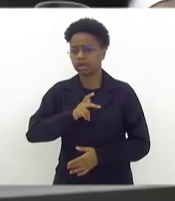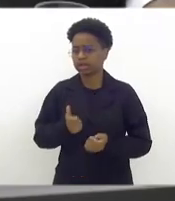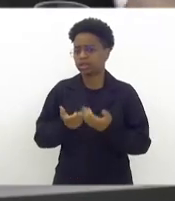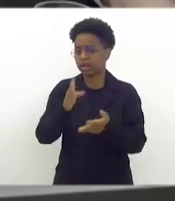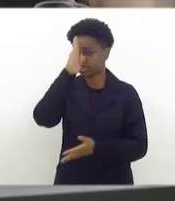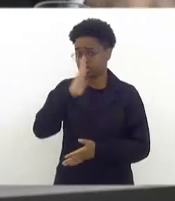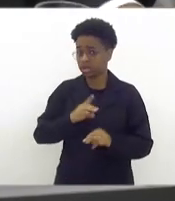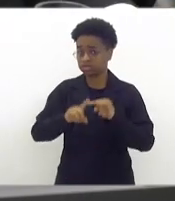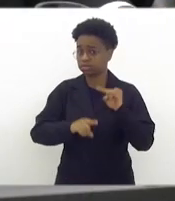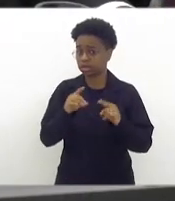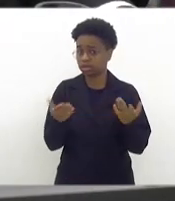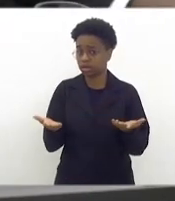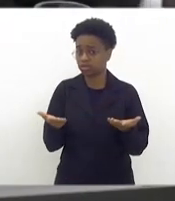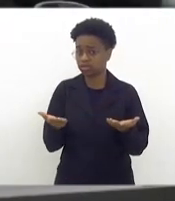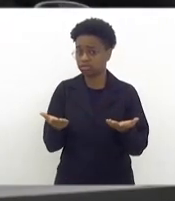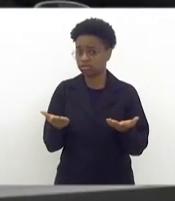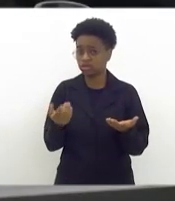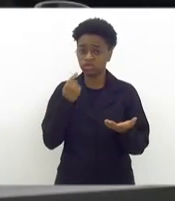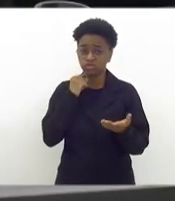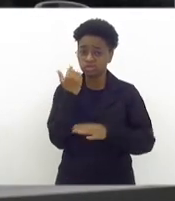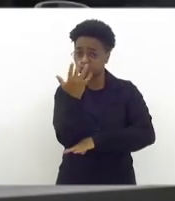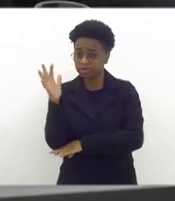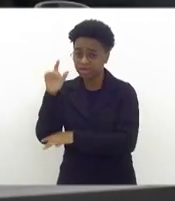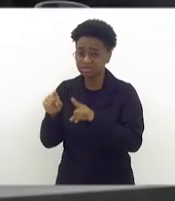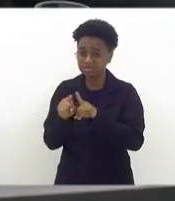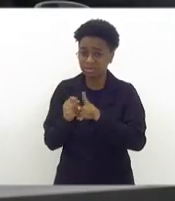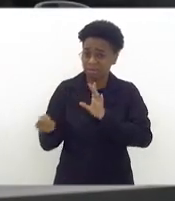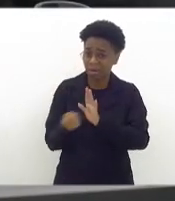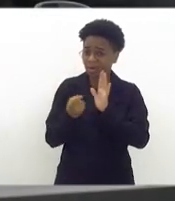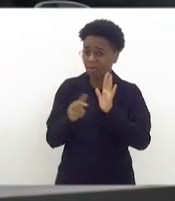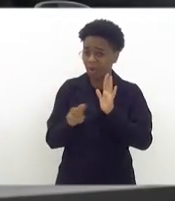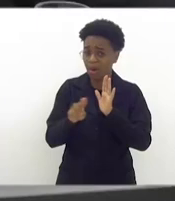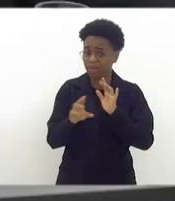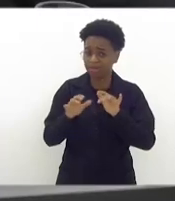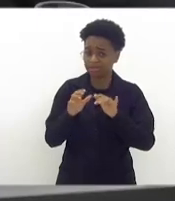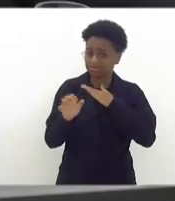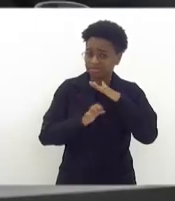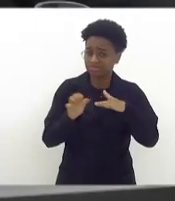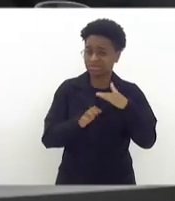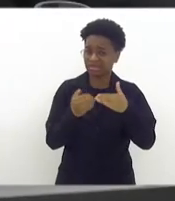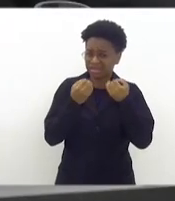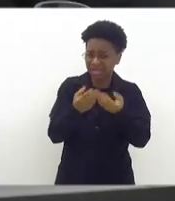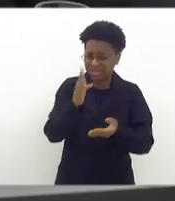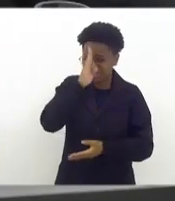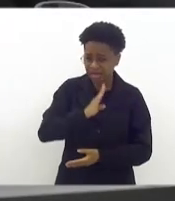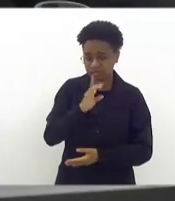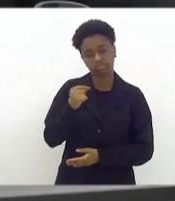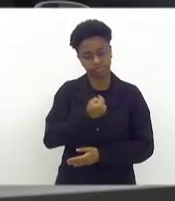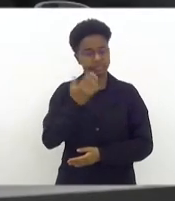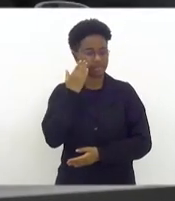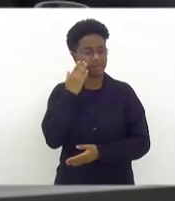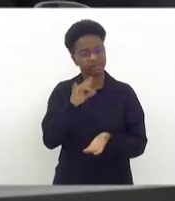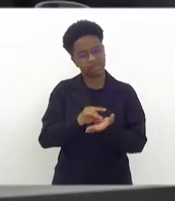fornecer gratuitamente algo que polui e manchar o nome dele? Quer dizer, ele vai fornecer gratuito, e não é gratuito, a gente sabe que não é gratuito, porque isso acaba